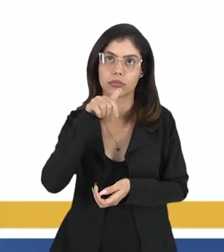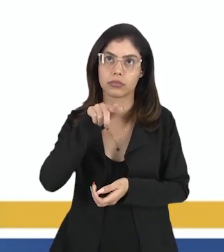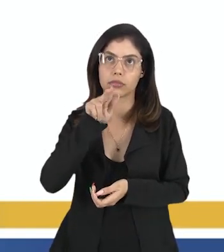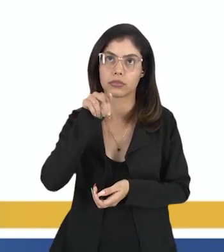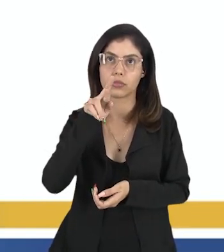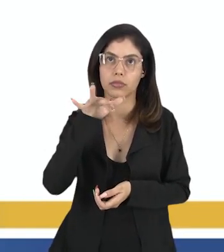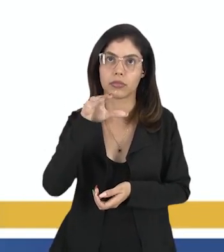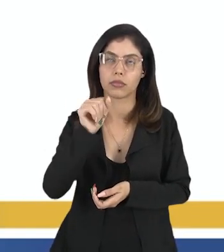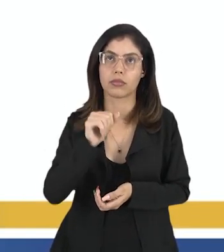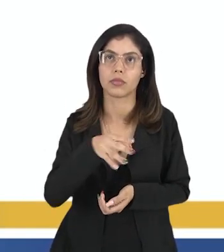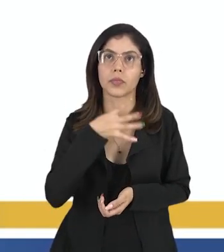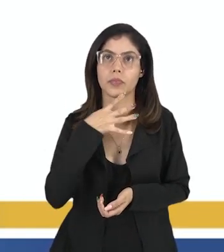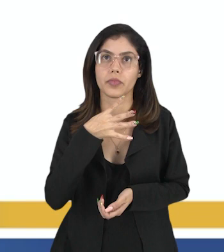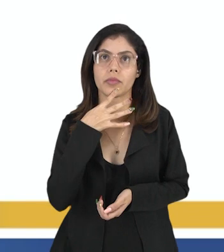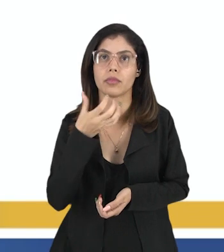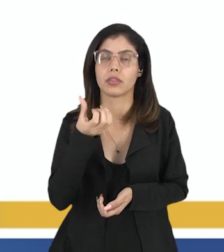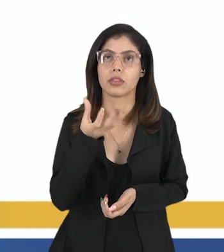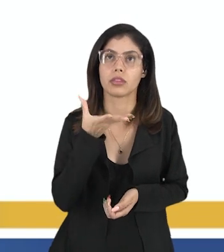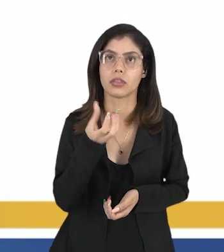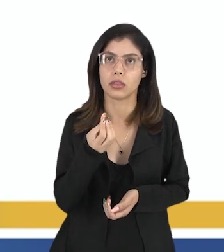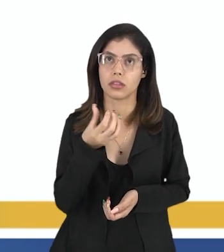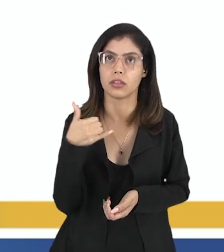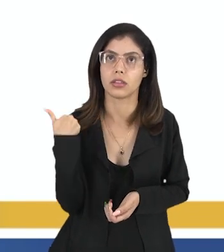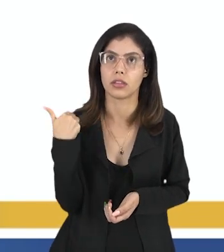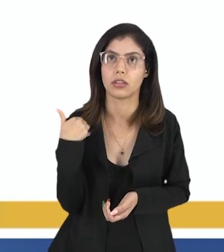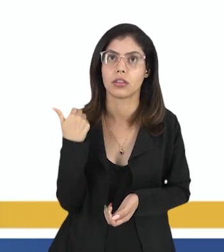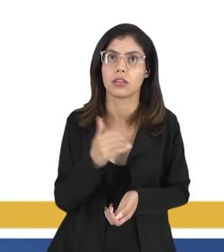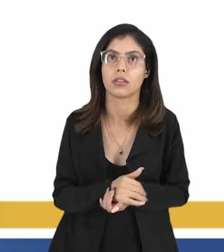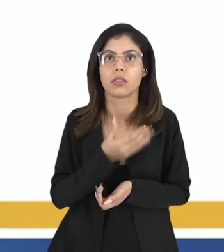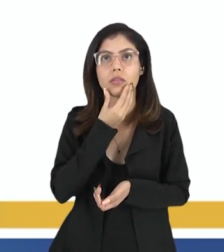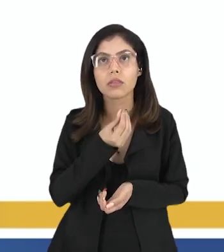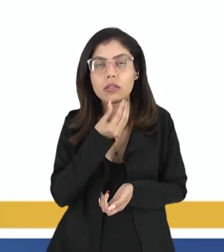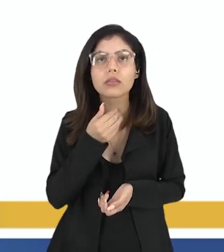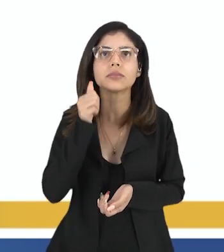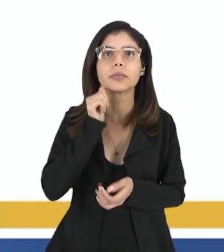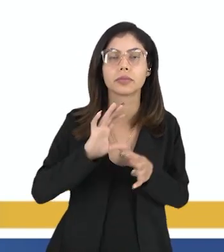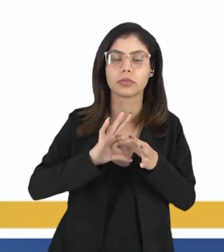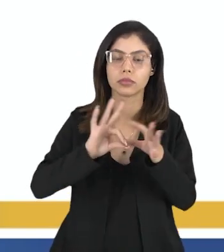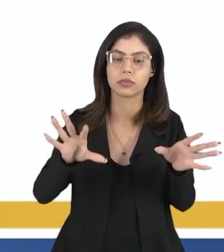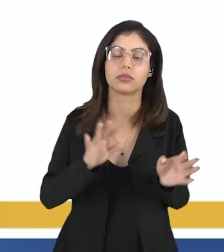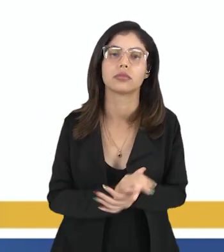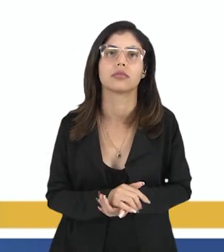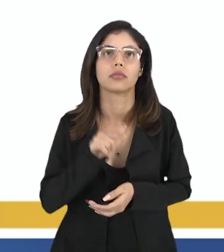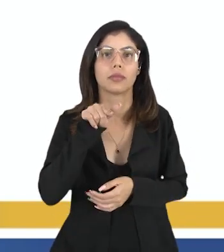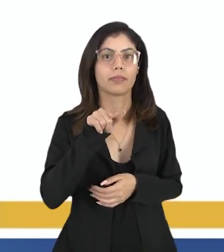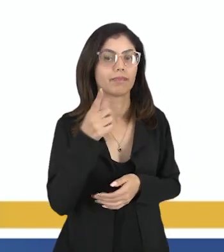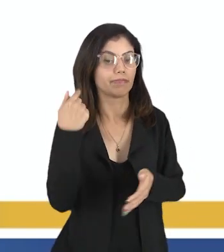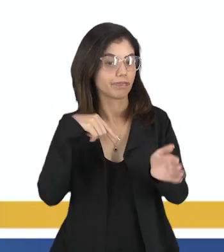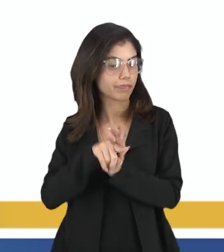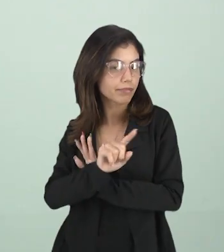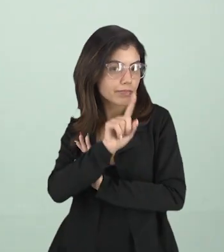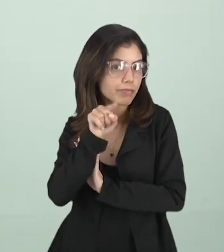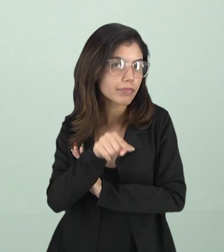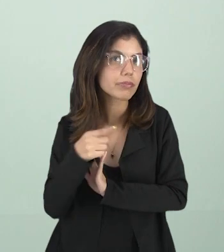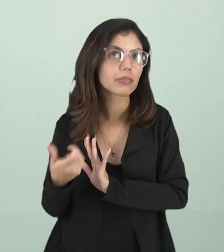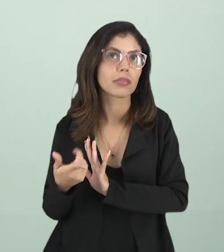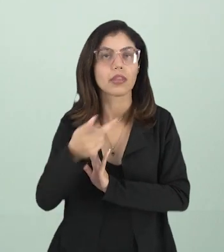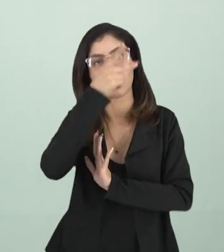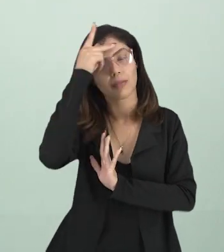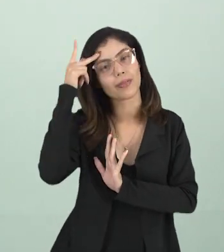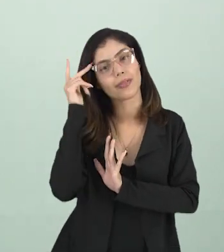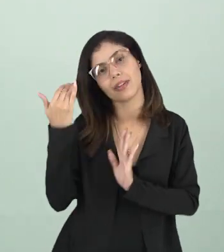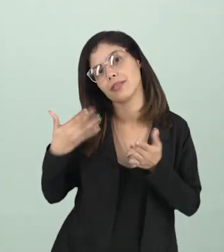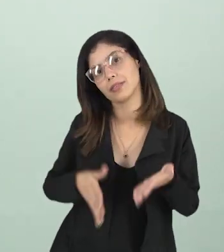dizendo que a partir dos 60 anos, os homens e mulheres, eles são livres, né? Só que aí a gente tem outro questionamento. Geralmente as pessoas não chegavam